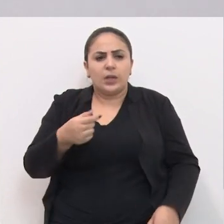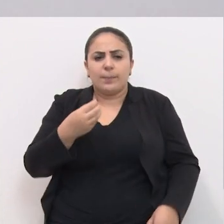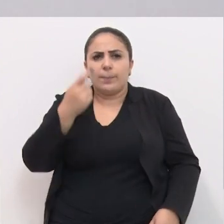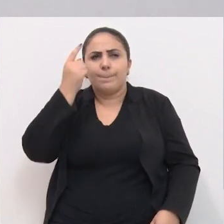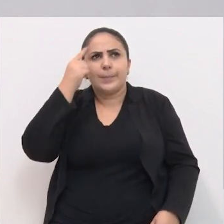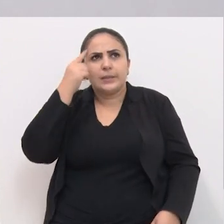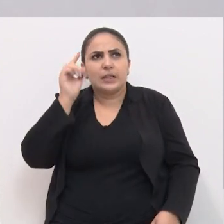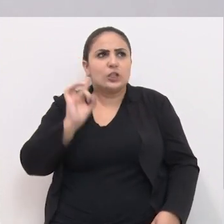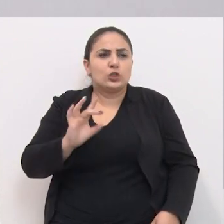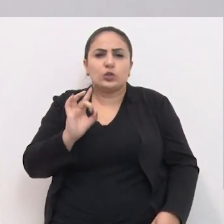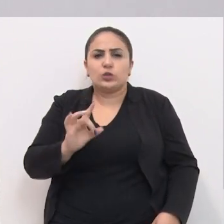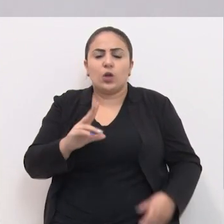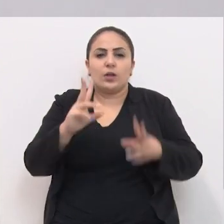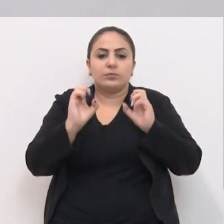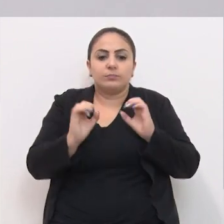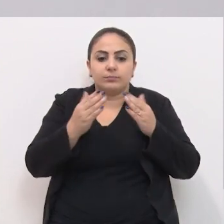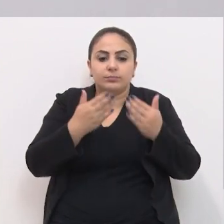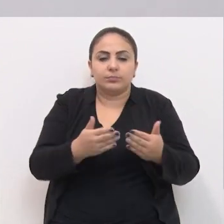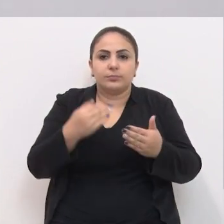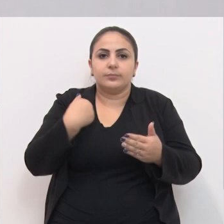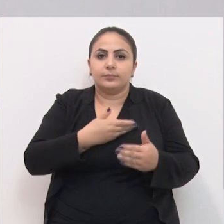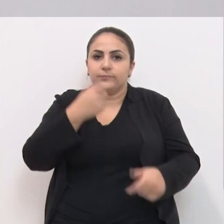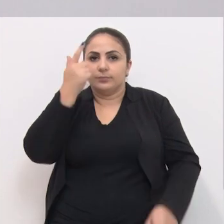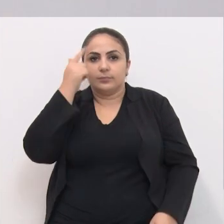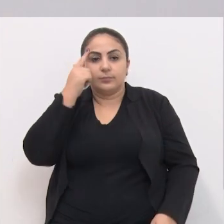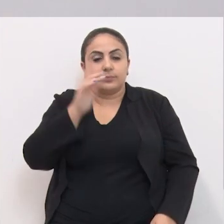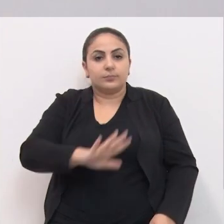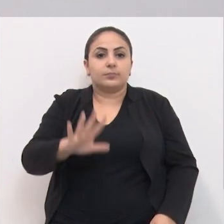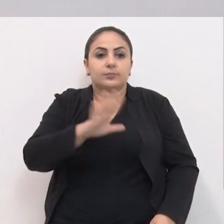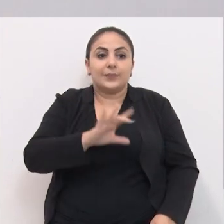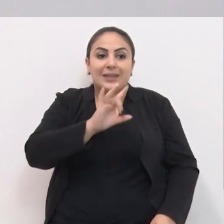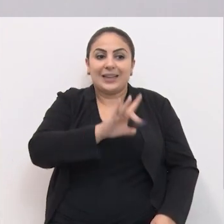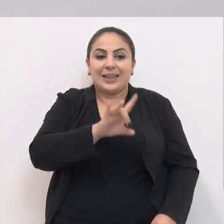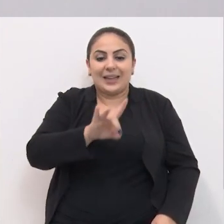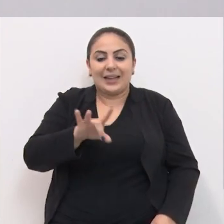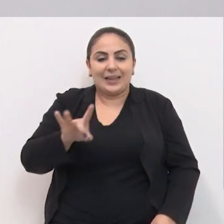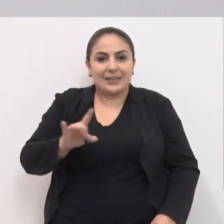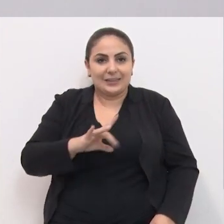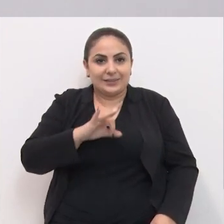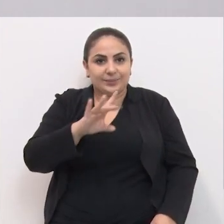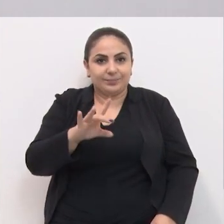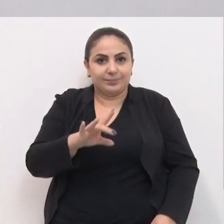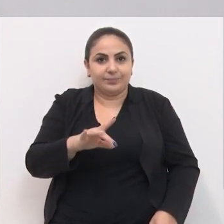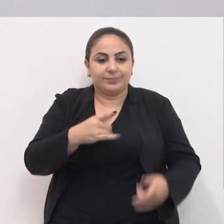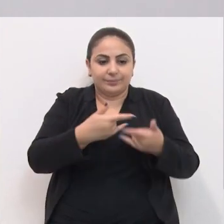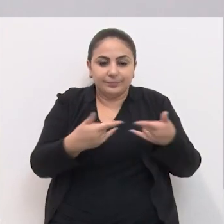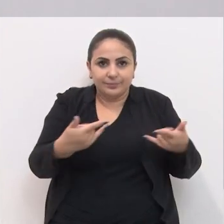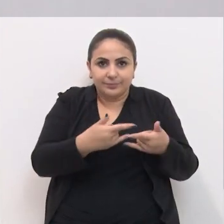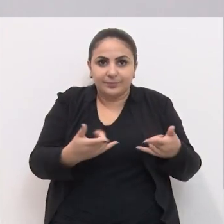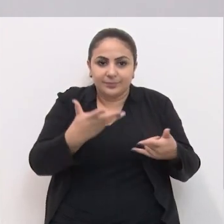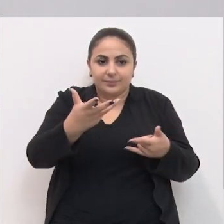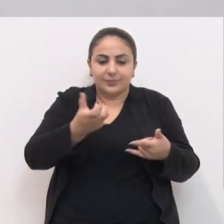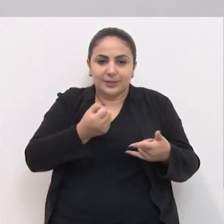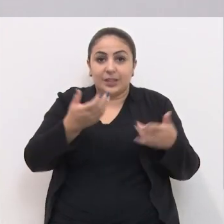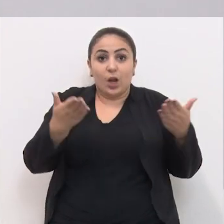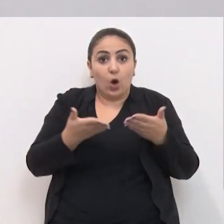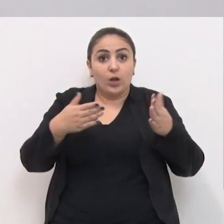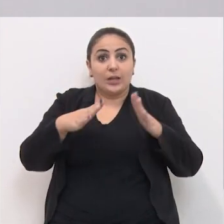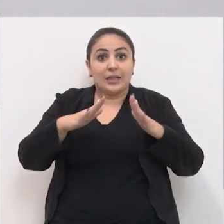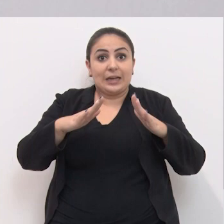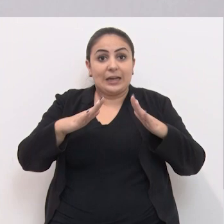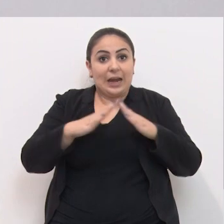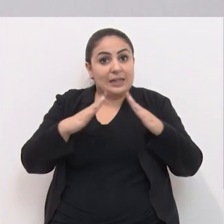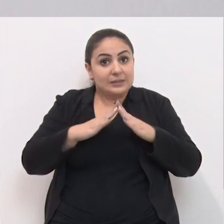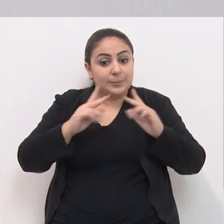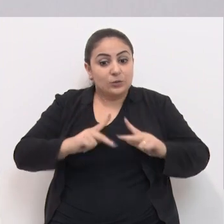valor do imposto e várias outras pessoas que tiveram um aumento insignificativo. Então, quando a gente está ocupando um cargo público,